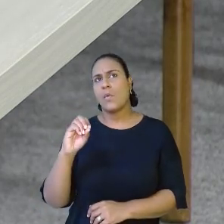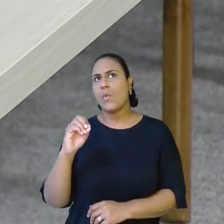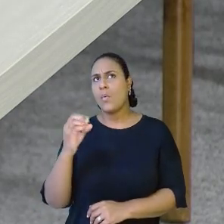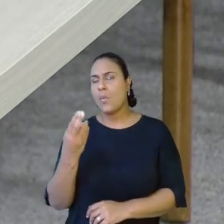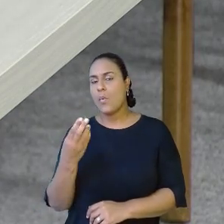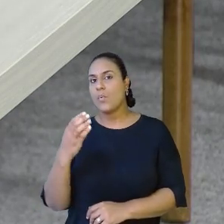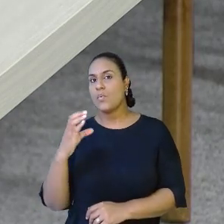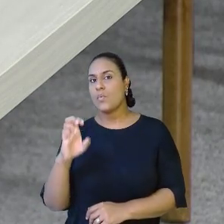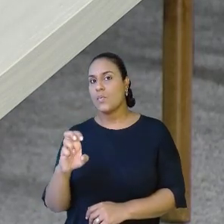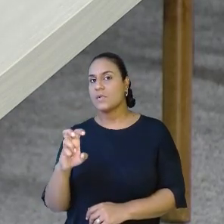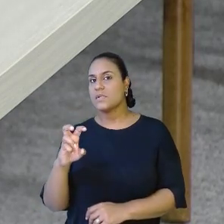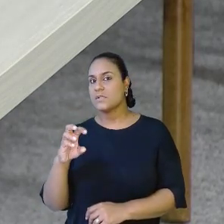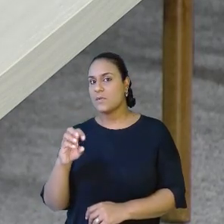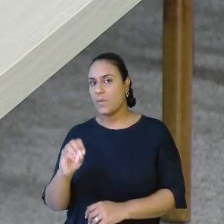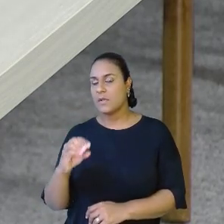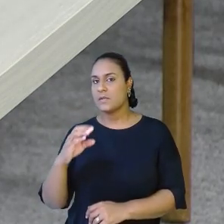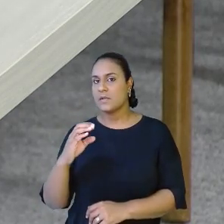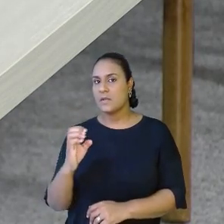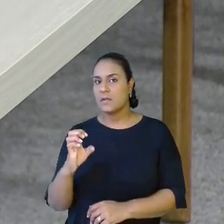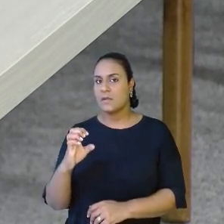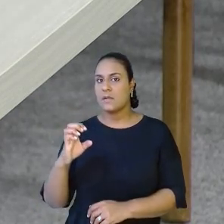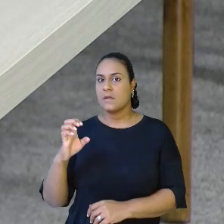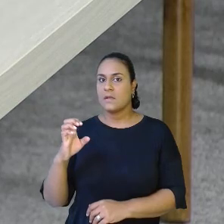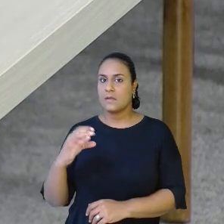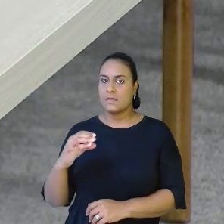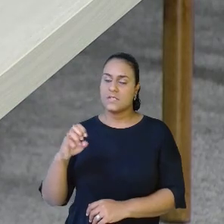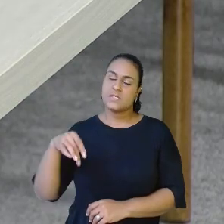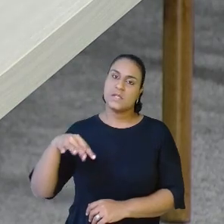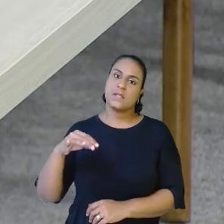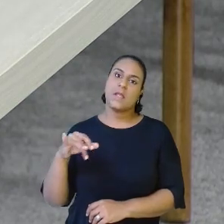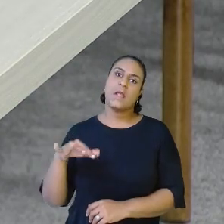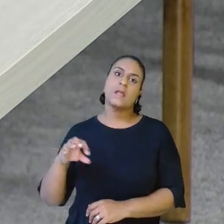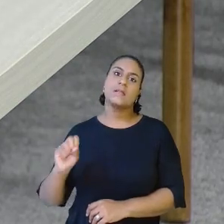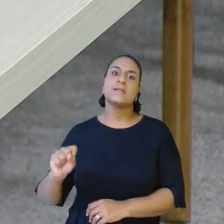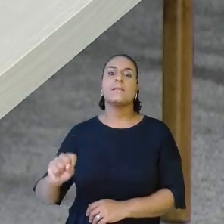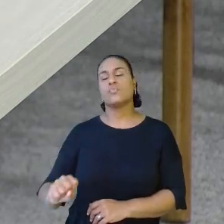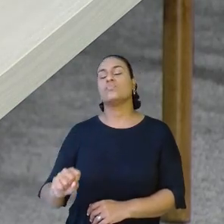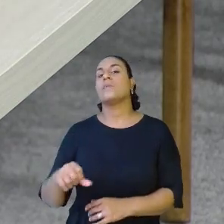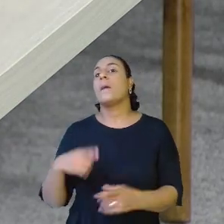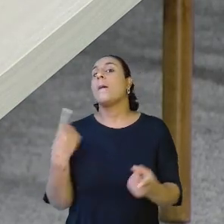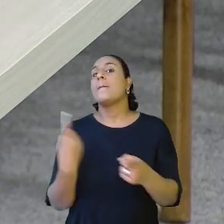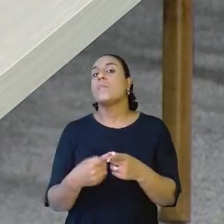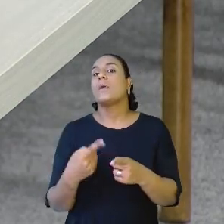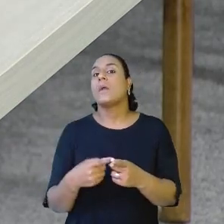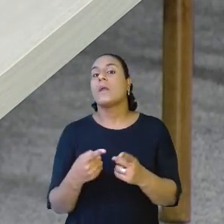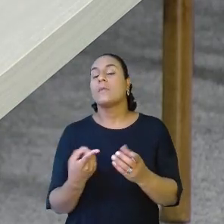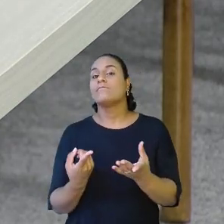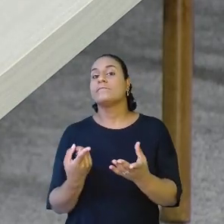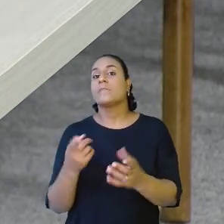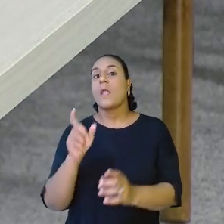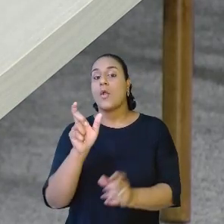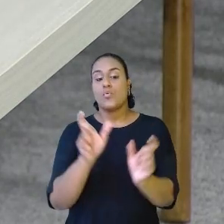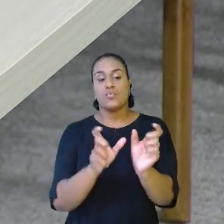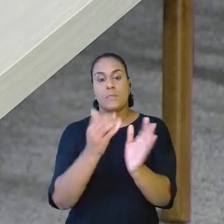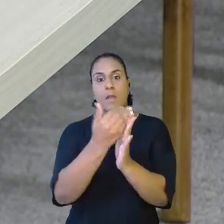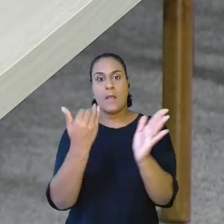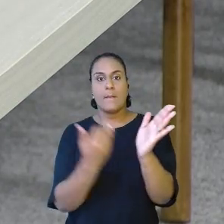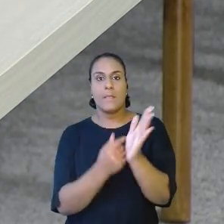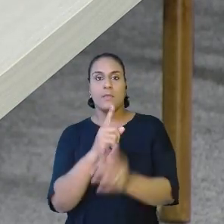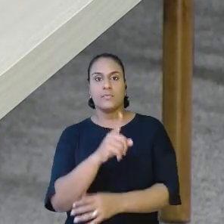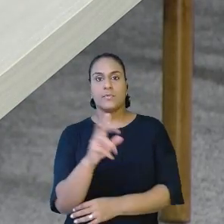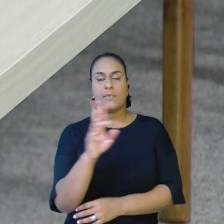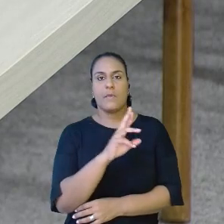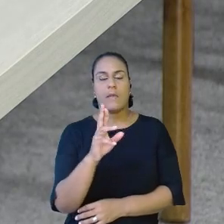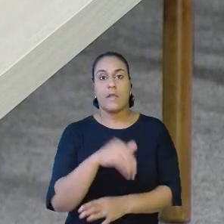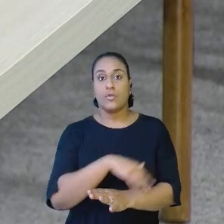50 centésimos, menor do que R$1. Por isso, como eu não tenho parte inteira, todos esses números aqui,